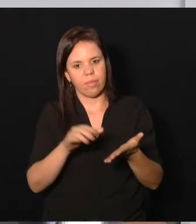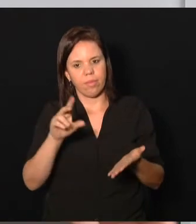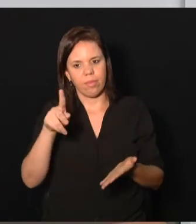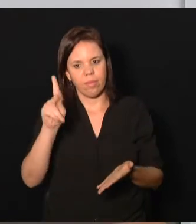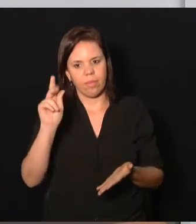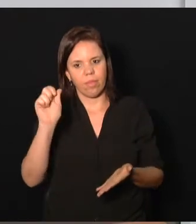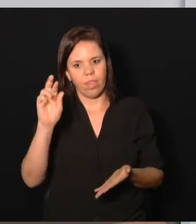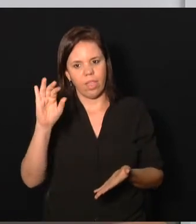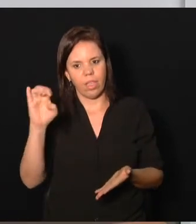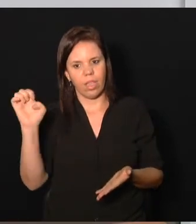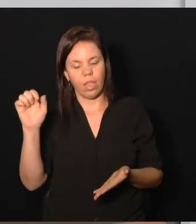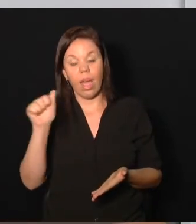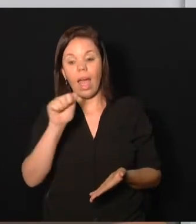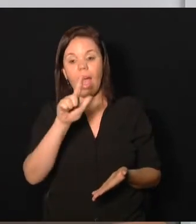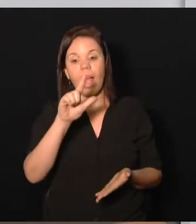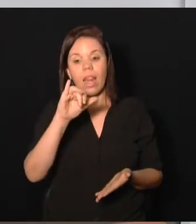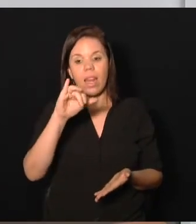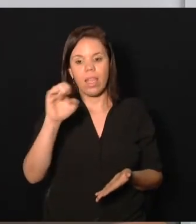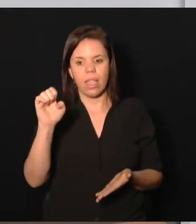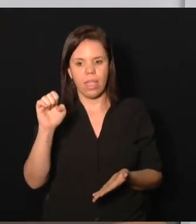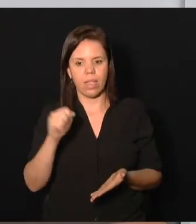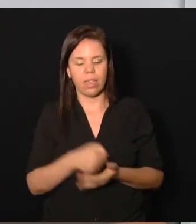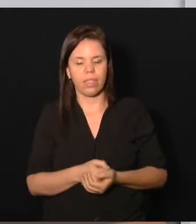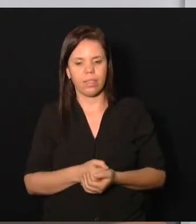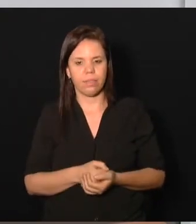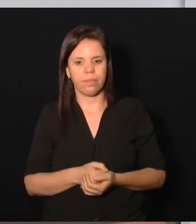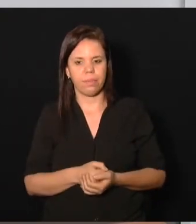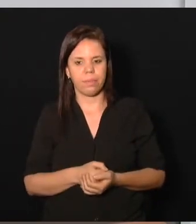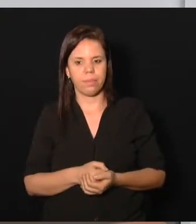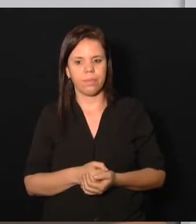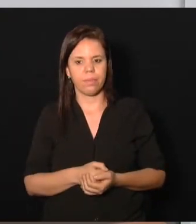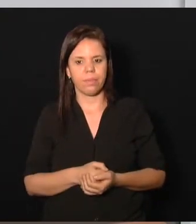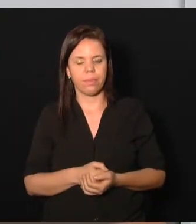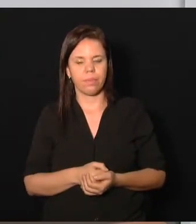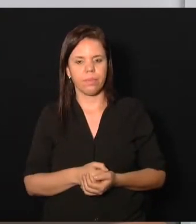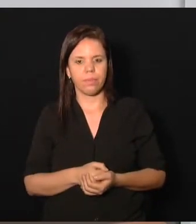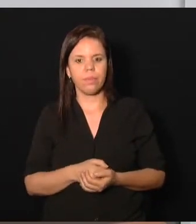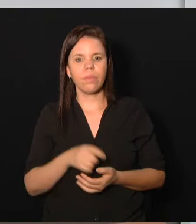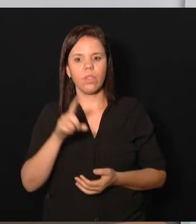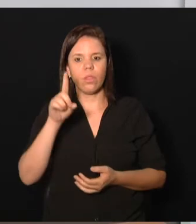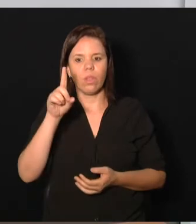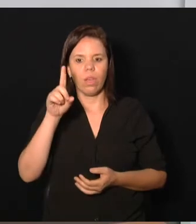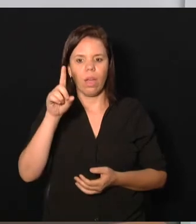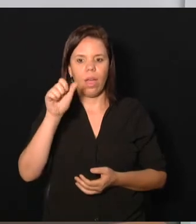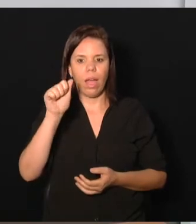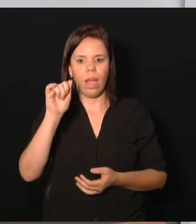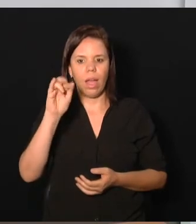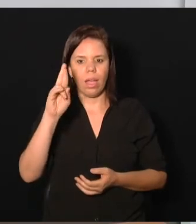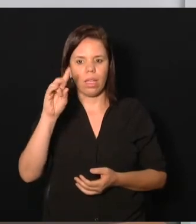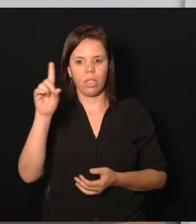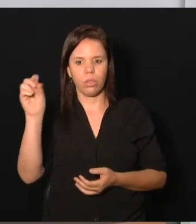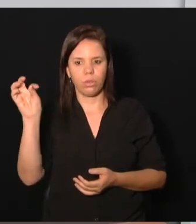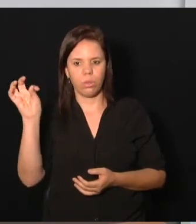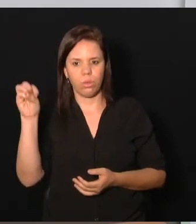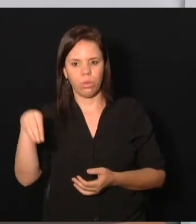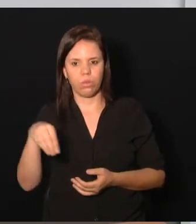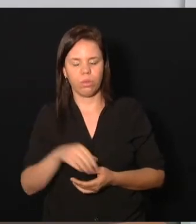Aline e? Ele é do Ayrton. Do Ayrton. Qual é o nome do